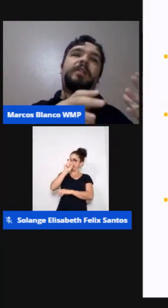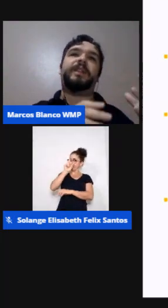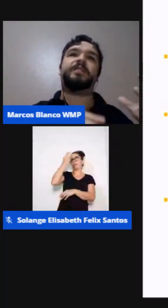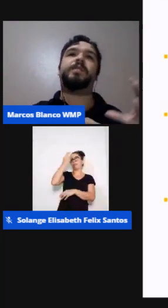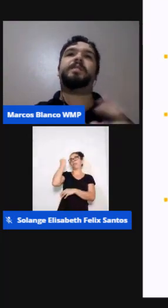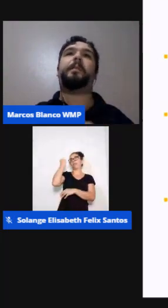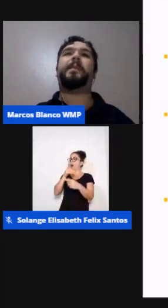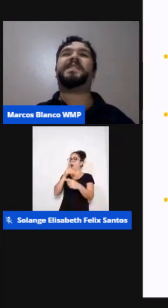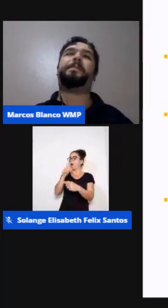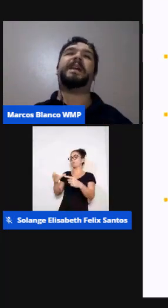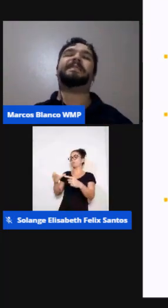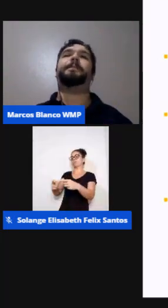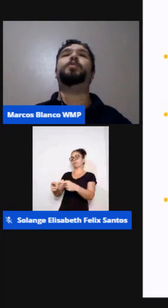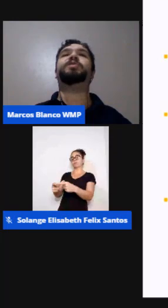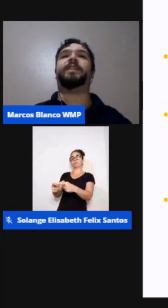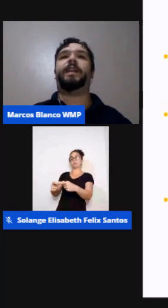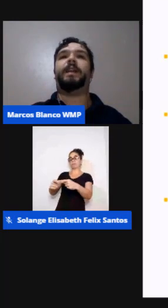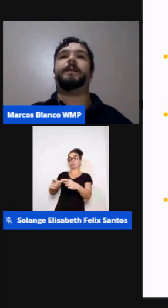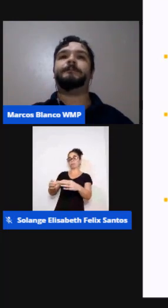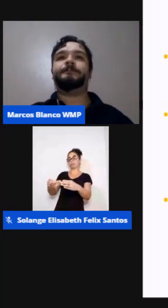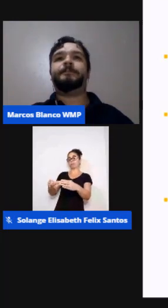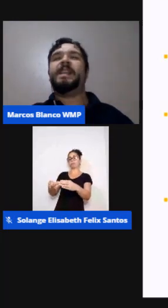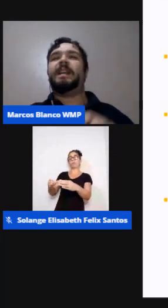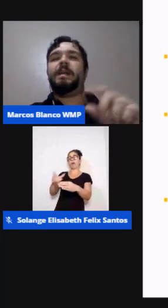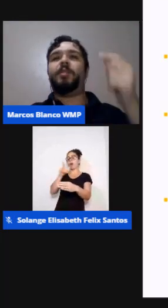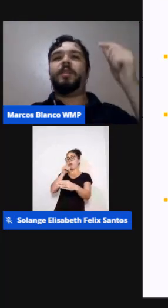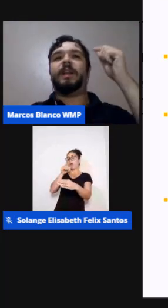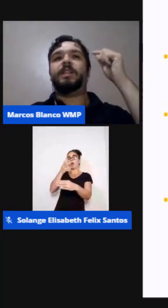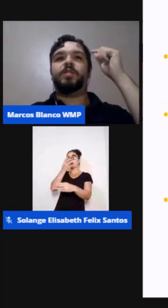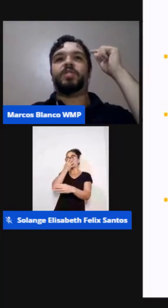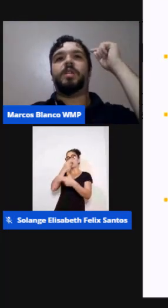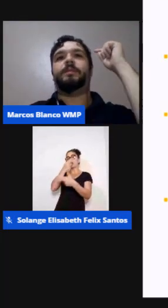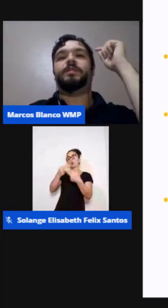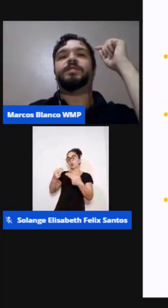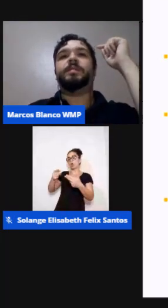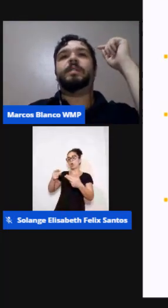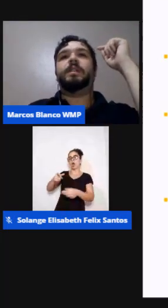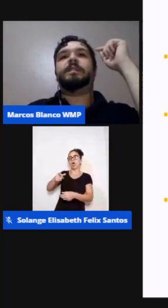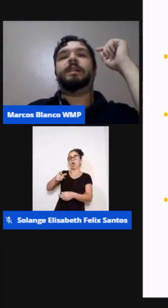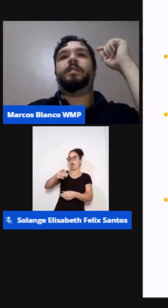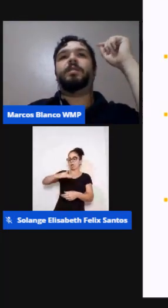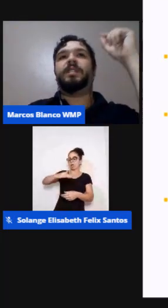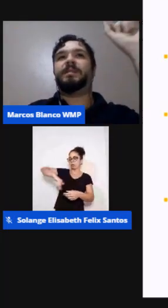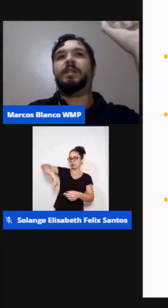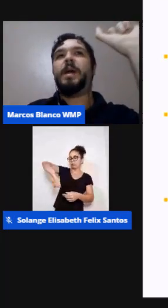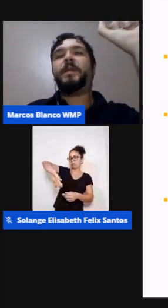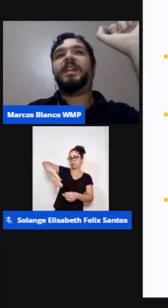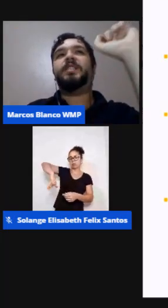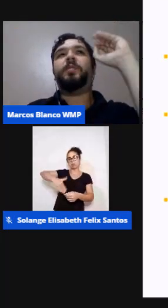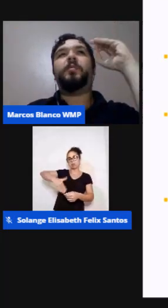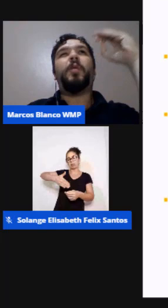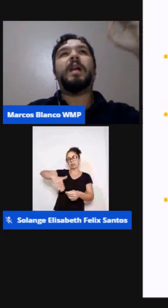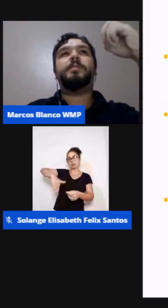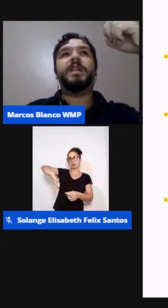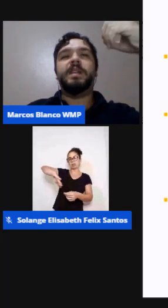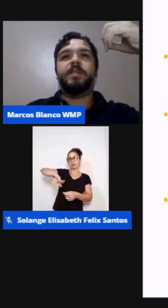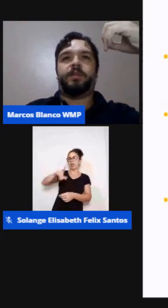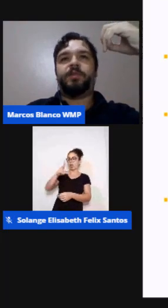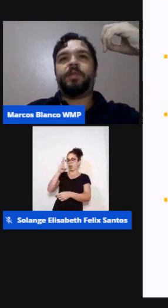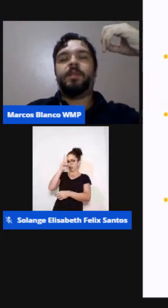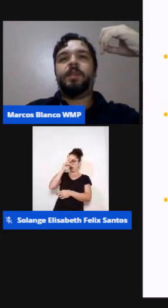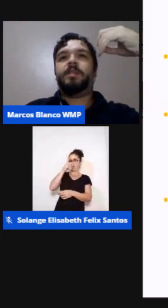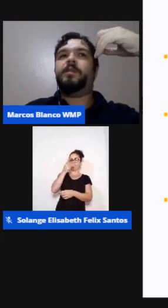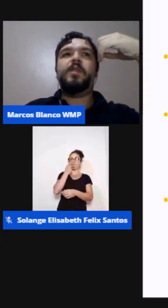deixa, troca água de vez em quando, mas você passa a bucha nele. Lembra quando eu falei dos ovos? Então, que são lá pequenininhos,